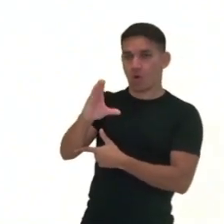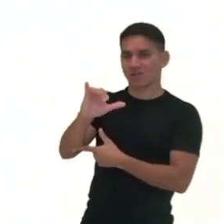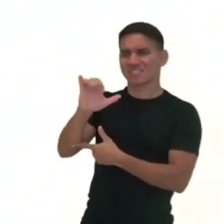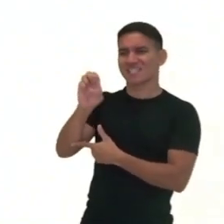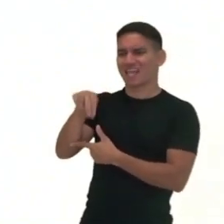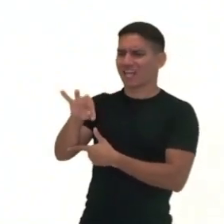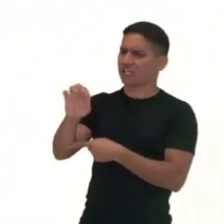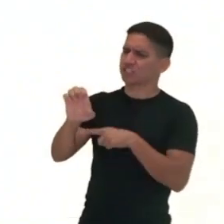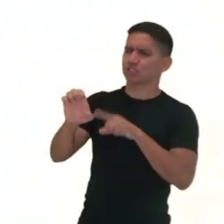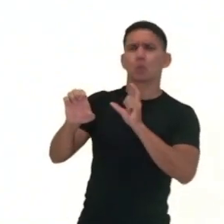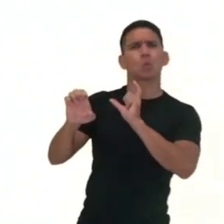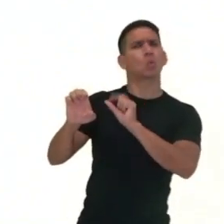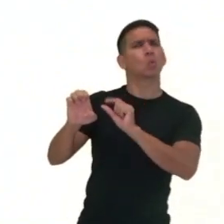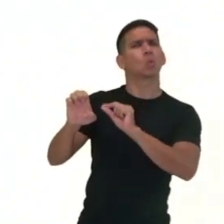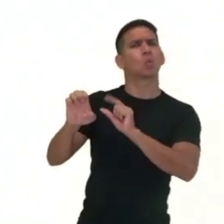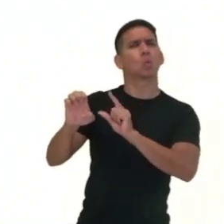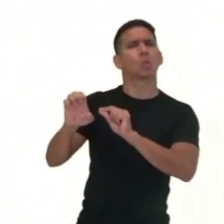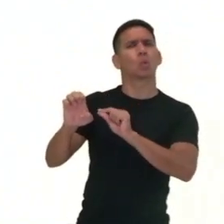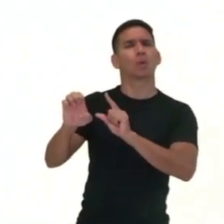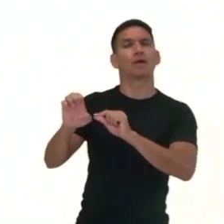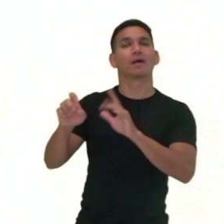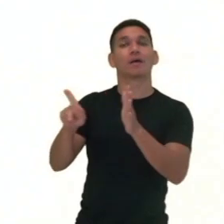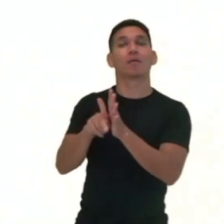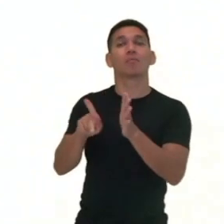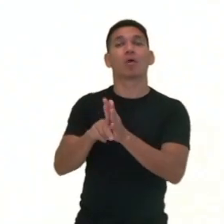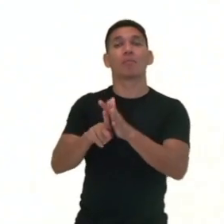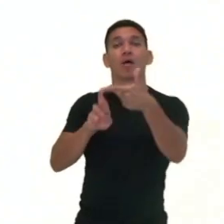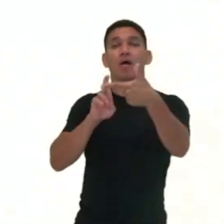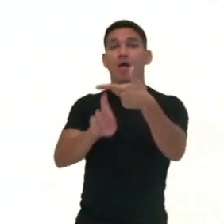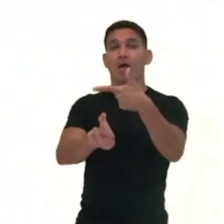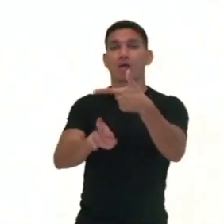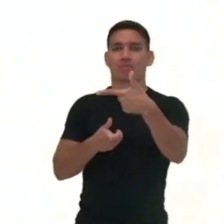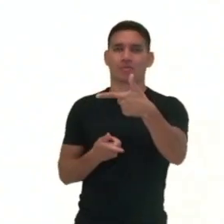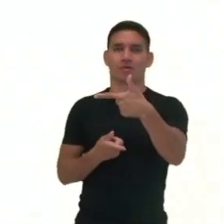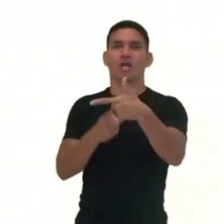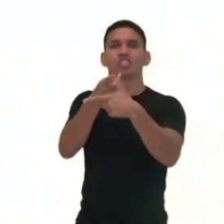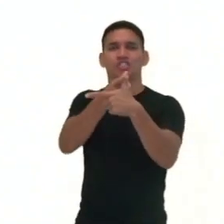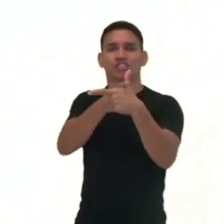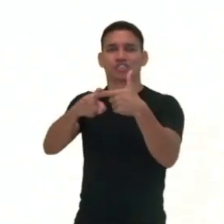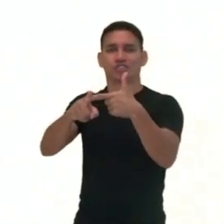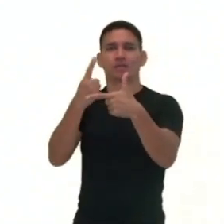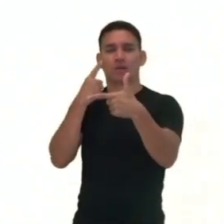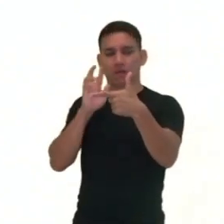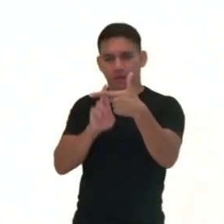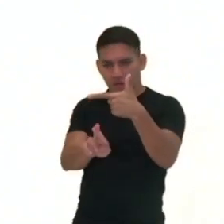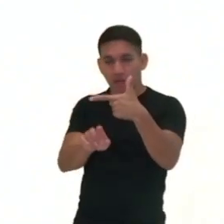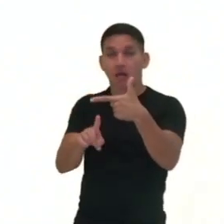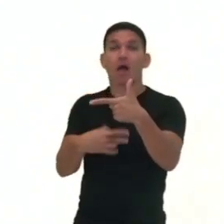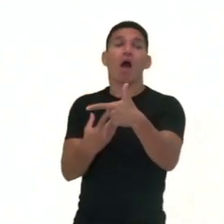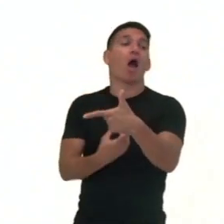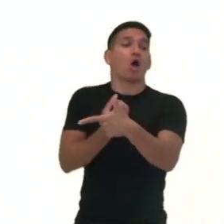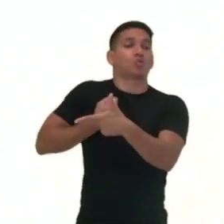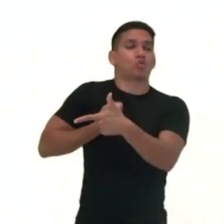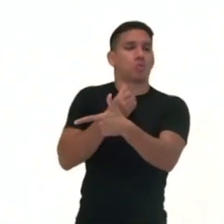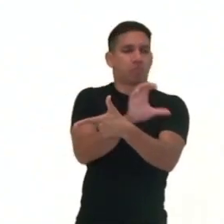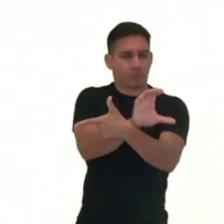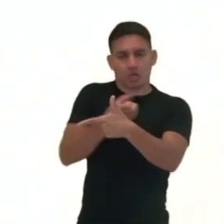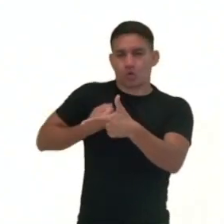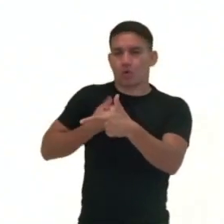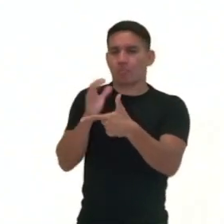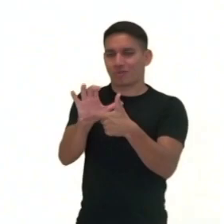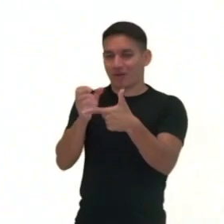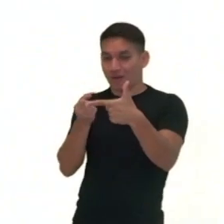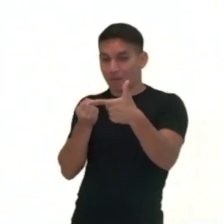é quociente? O quociente é o resultado de uma divisão. Então, veja, aqui nós